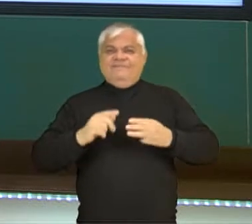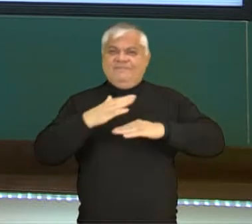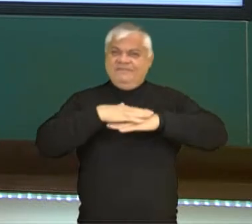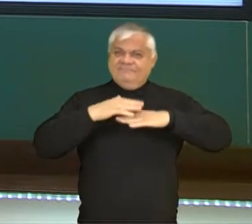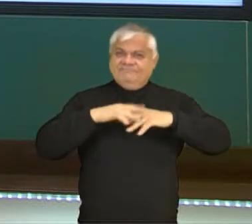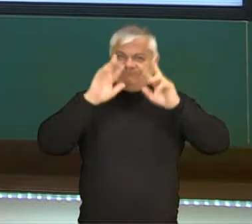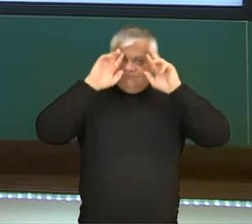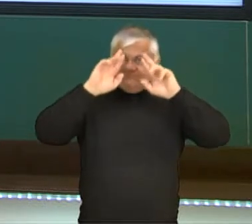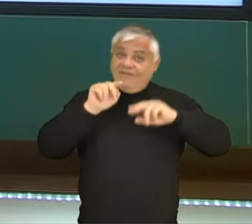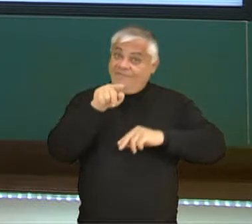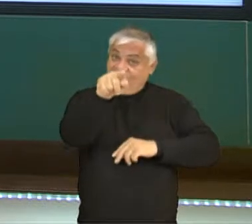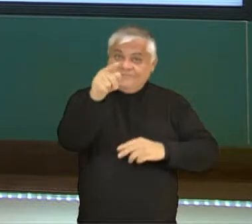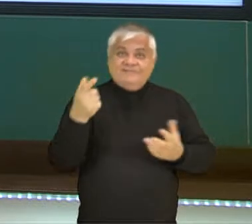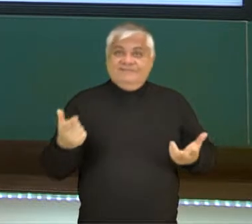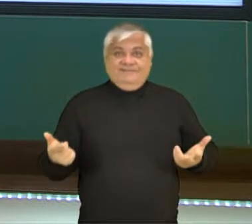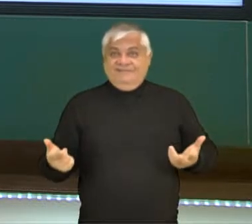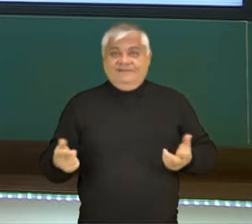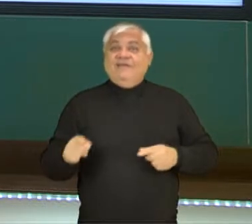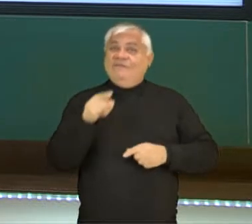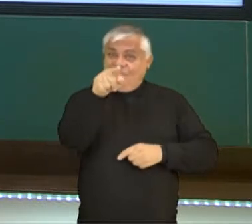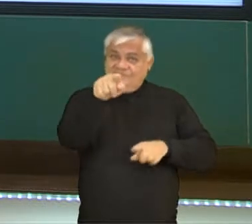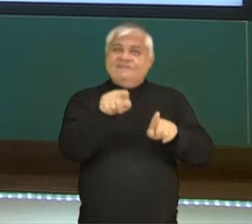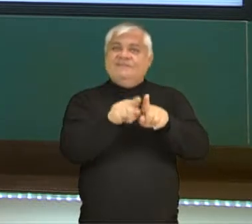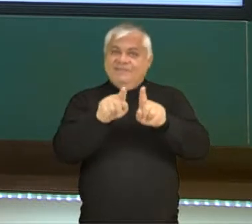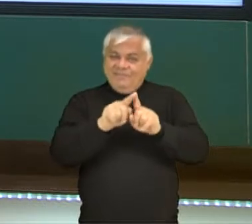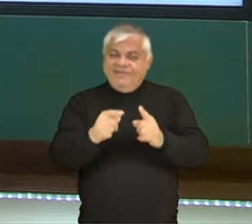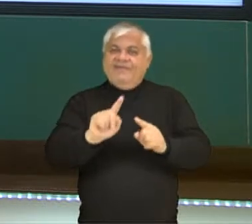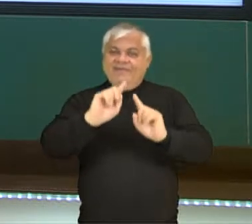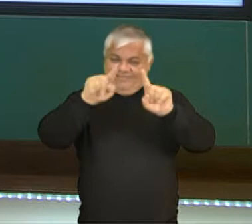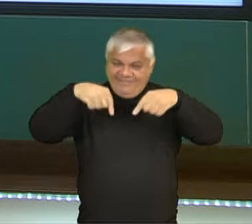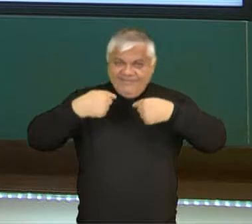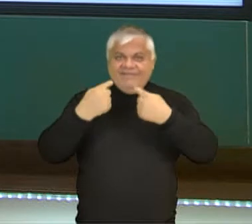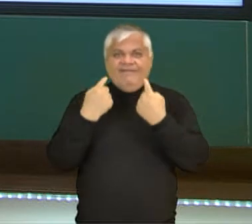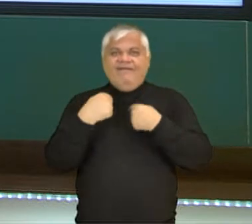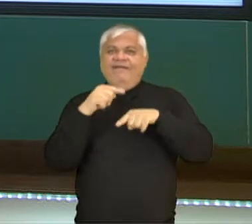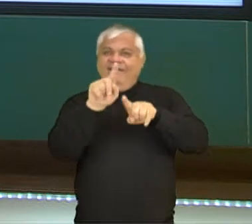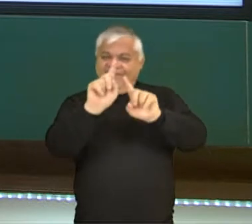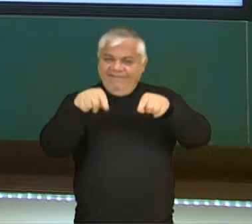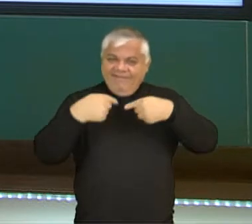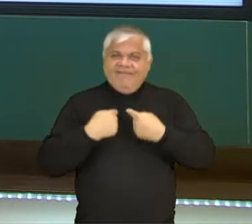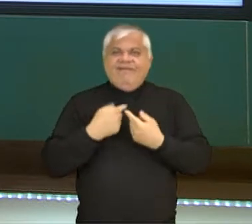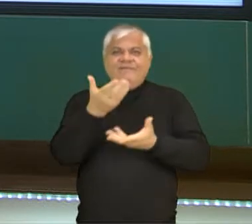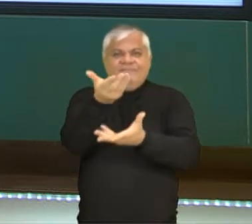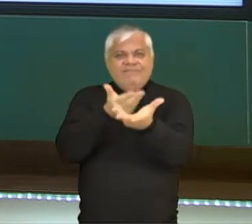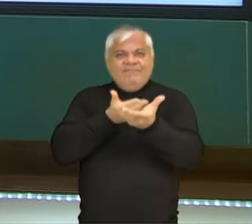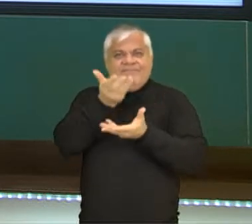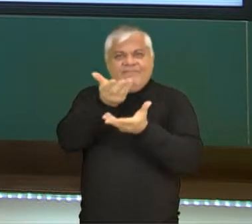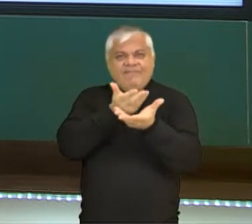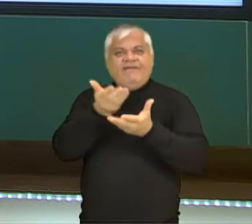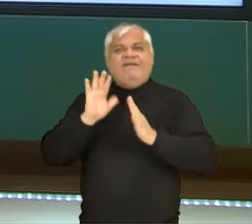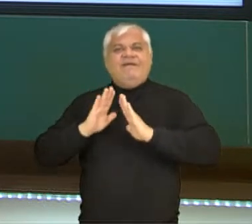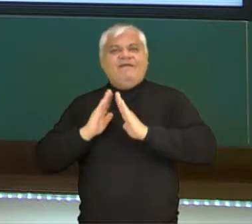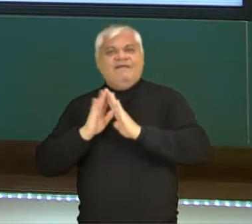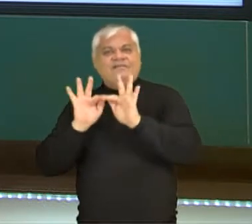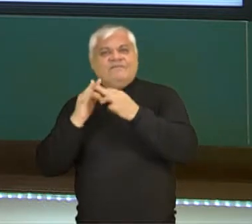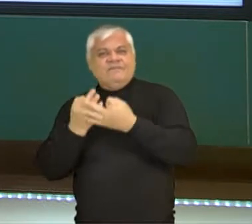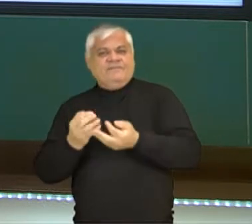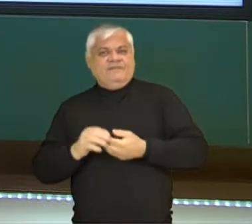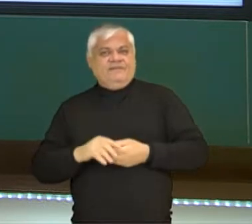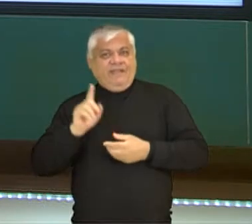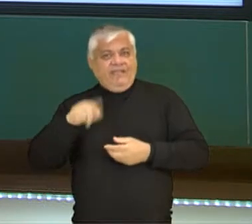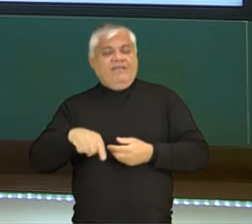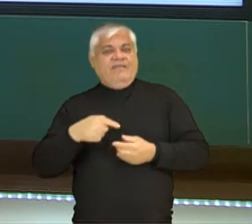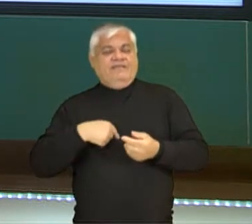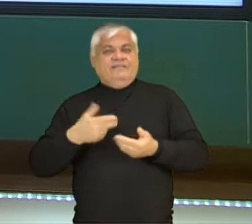com vocês, né? Assim, vocês comigo, você com o seu professor dentro da sua casa. Então, veja aí, né? Então, são, né, a partir